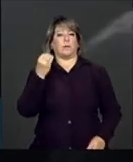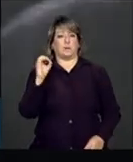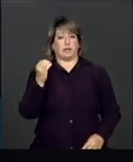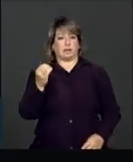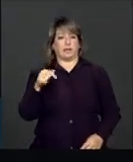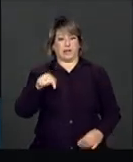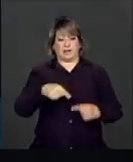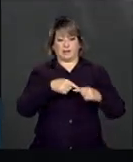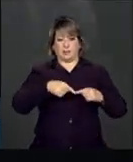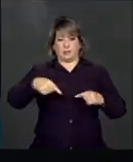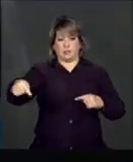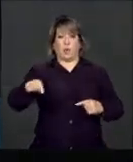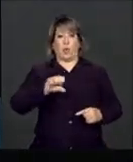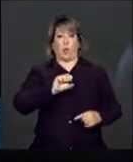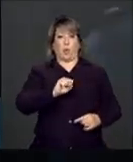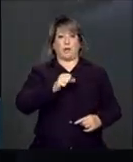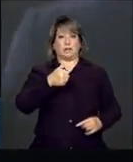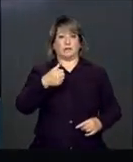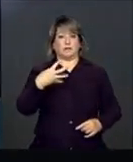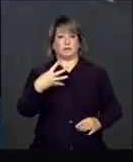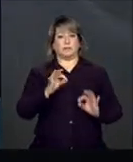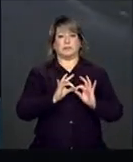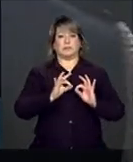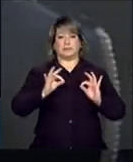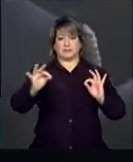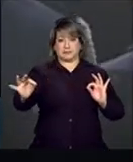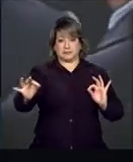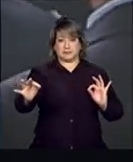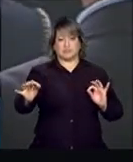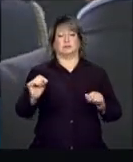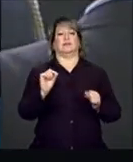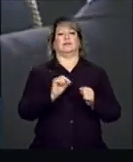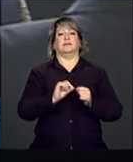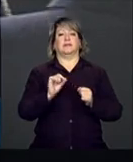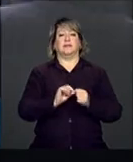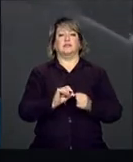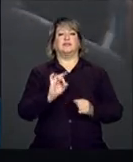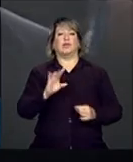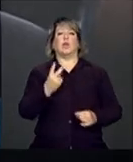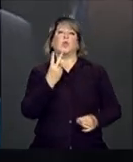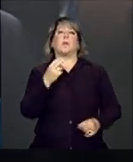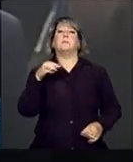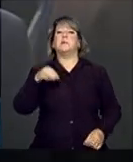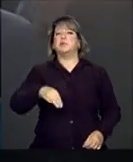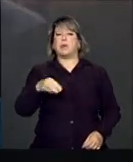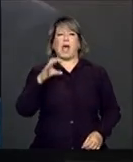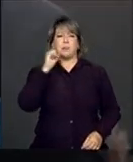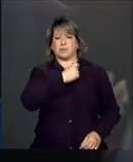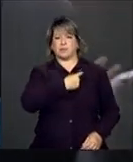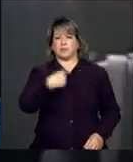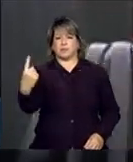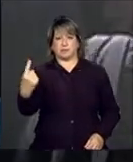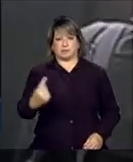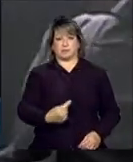O trajeto, que é de 814 metros, vai ser percorrido em apenas 2 minutos.